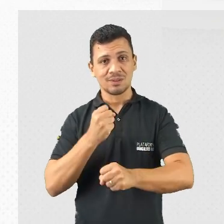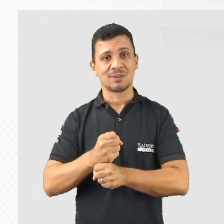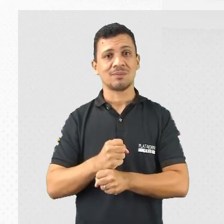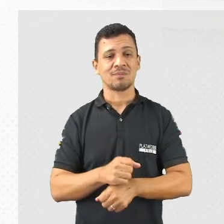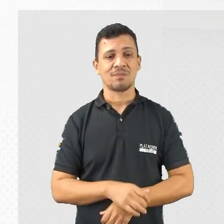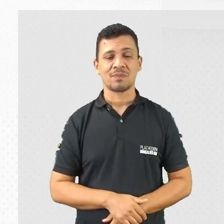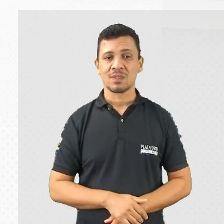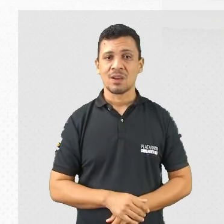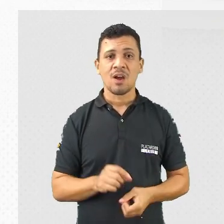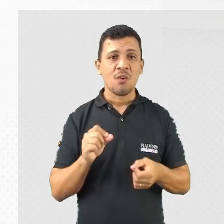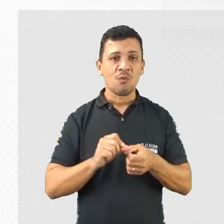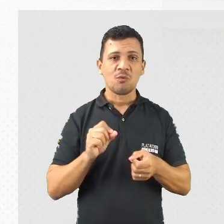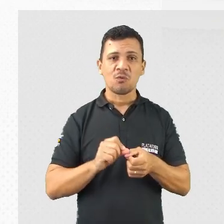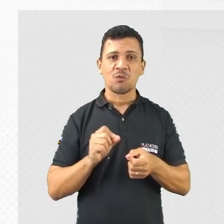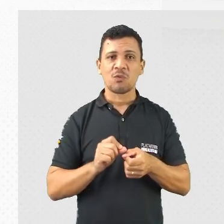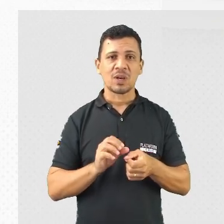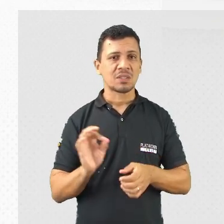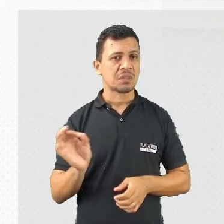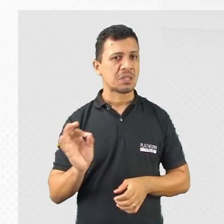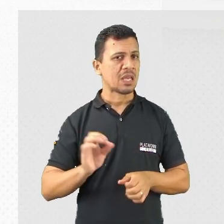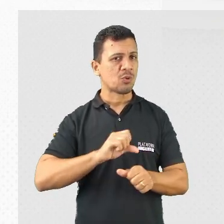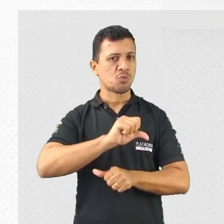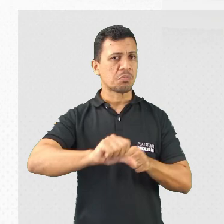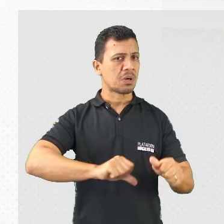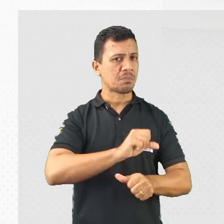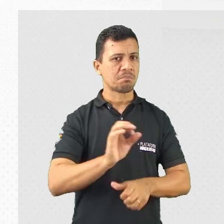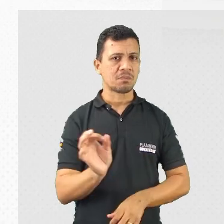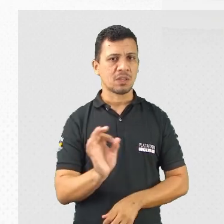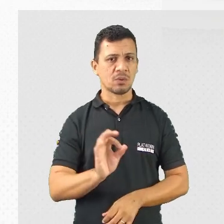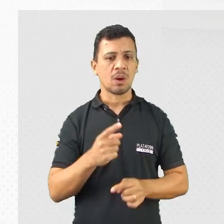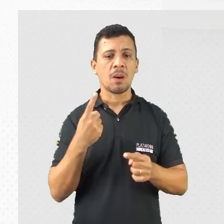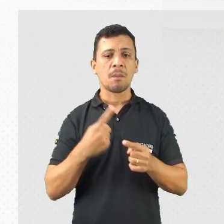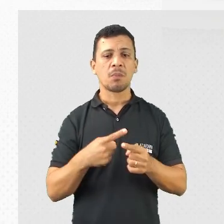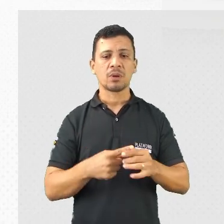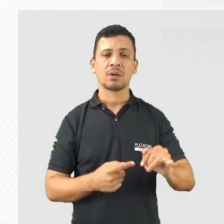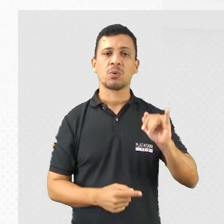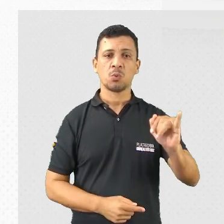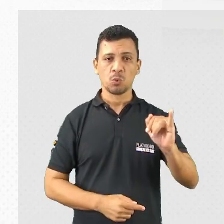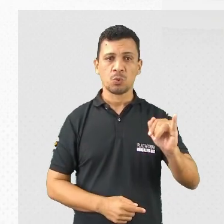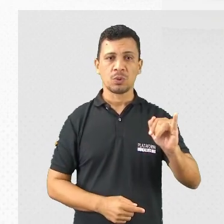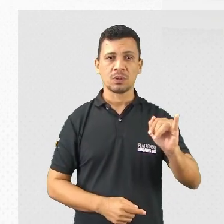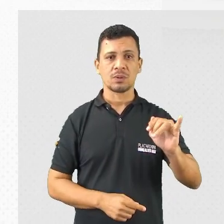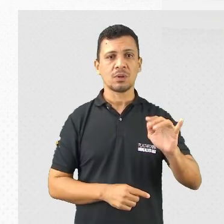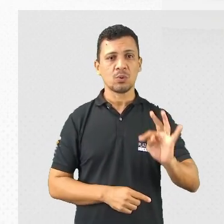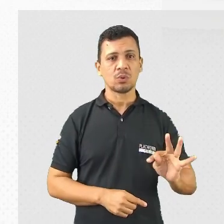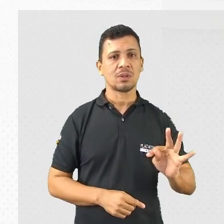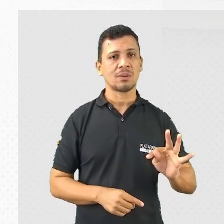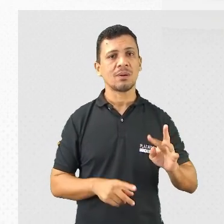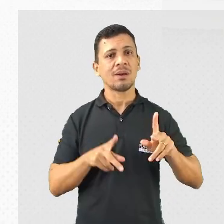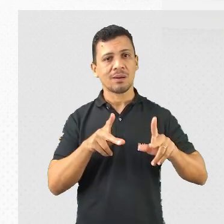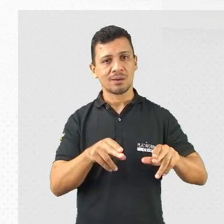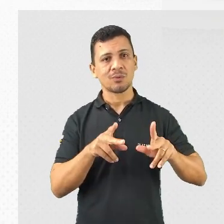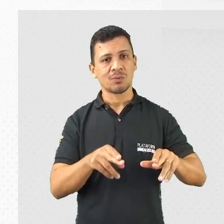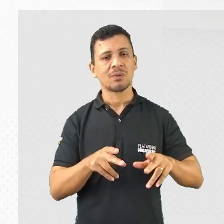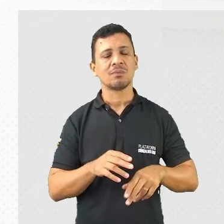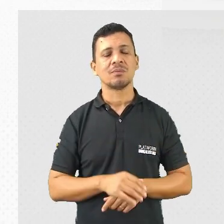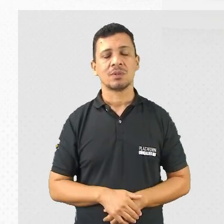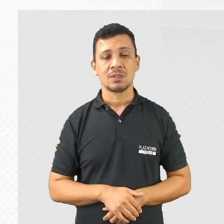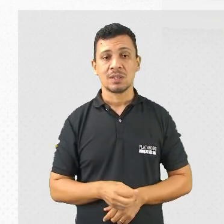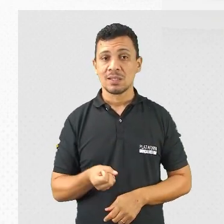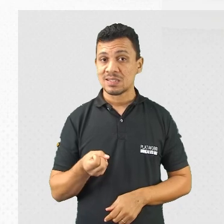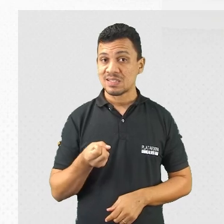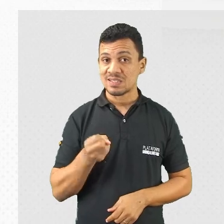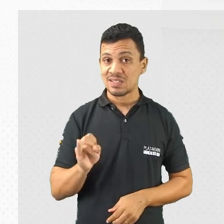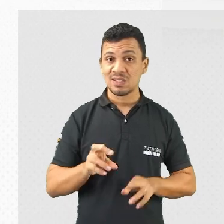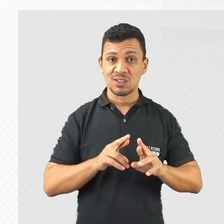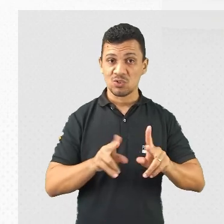preciso fazer nenhum tipo aí de ajuste, né? Porque a minha taxa está ao ano e meu prazo também, tá? Se não tivesse